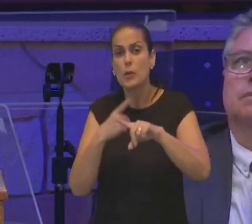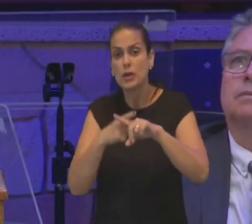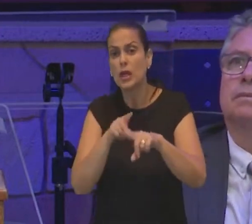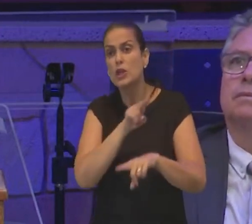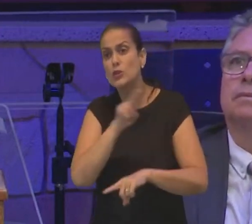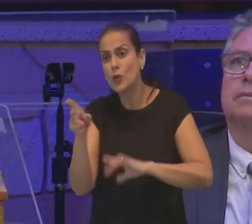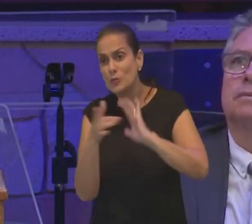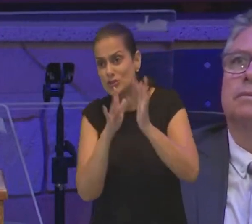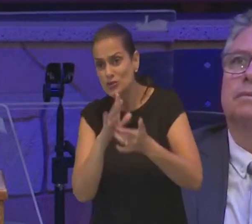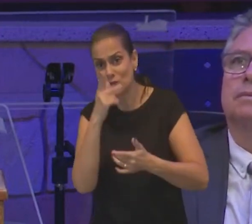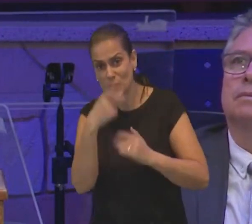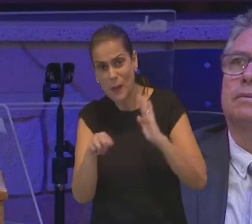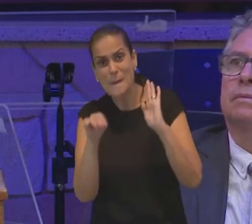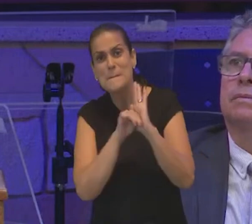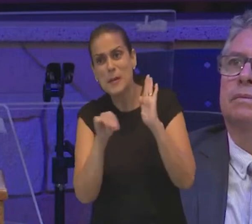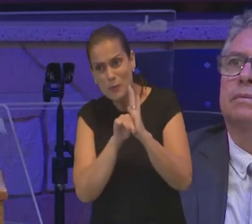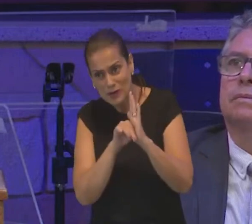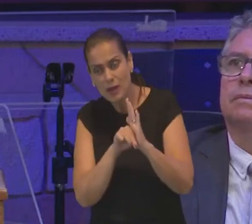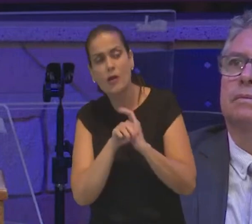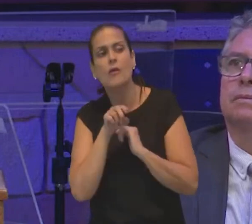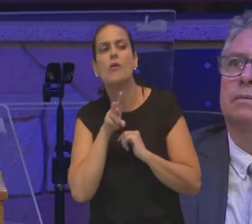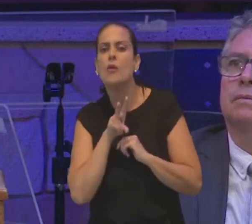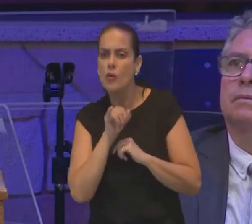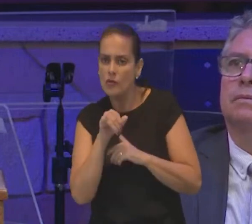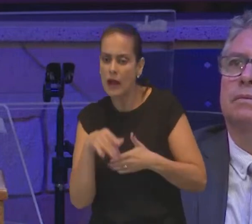essa igreja vai tocar o barco lá na Papuda.